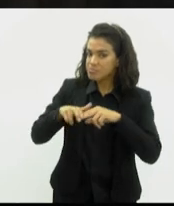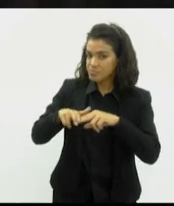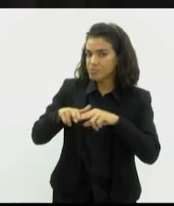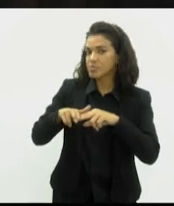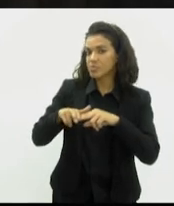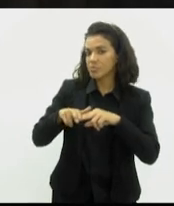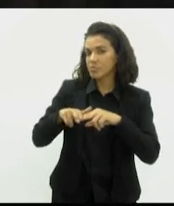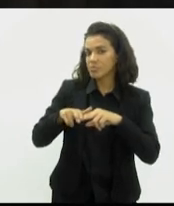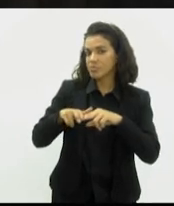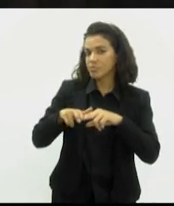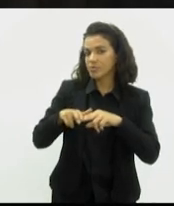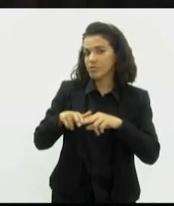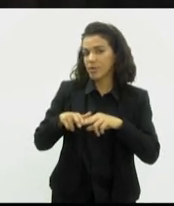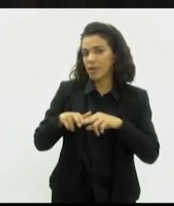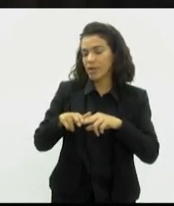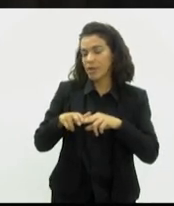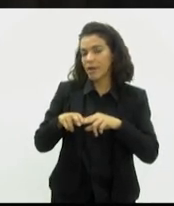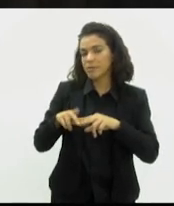é